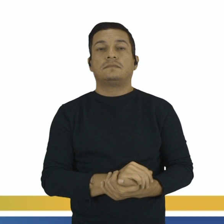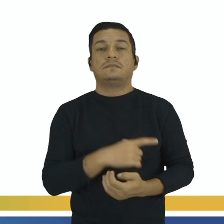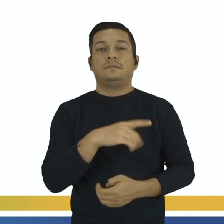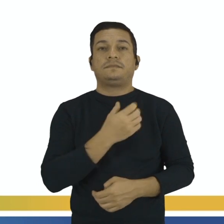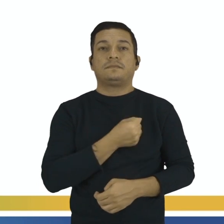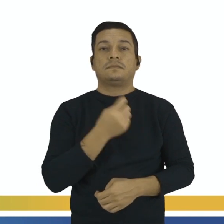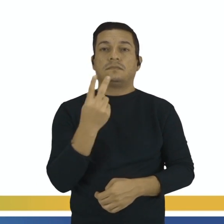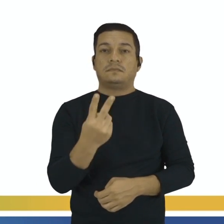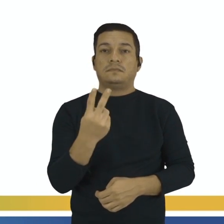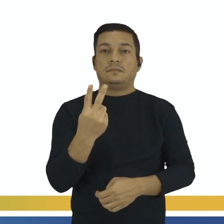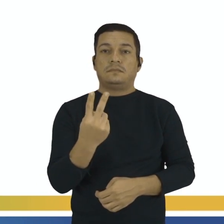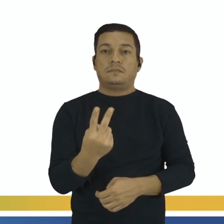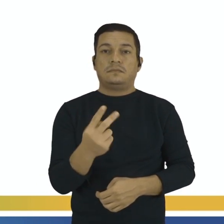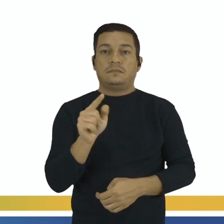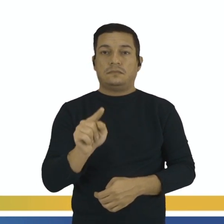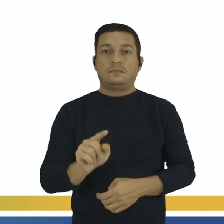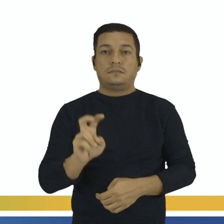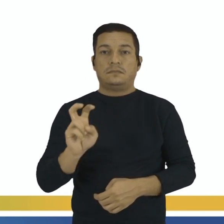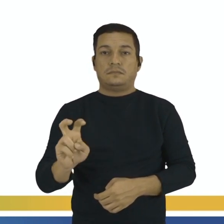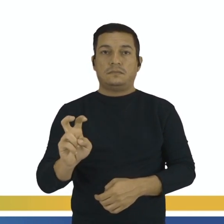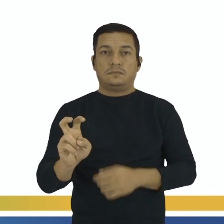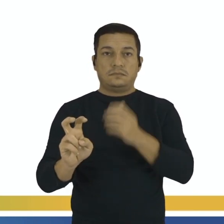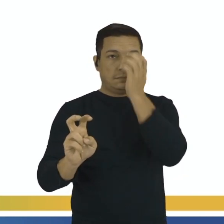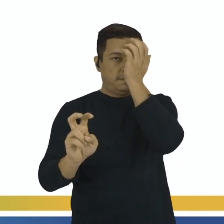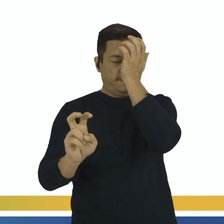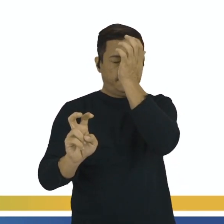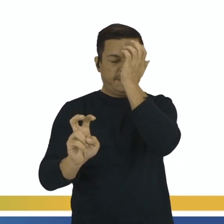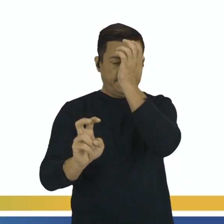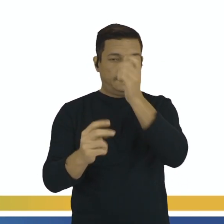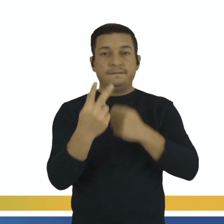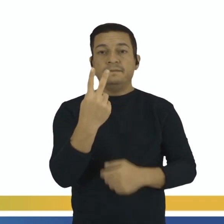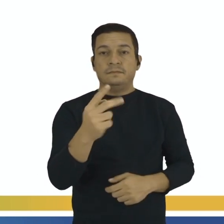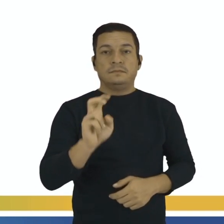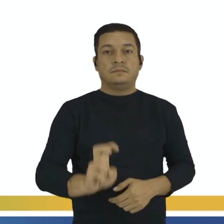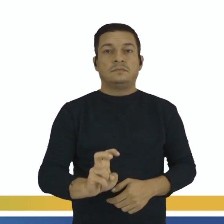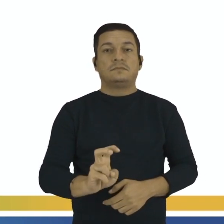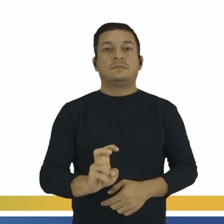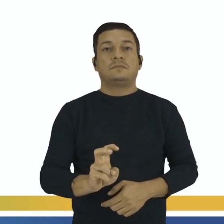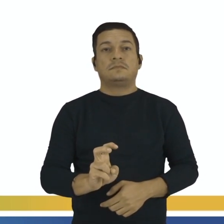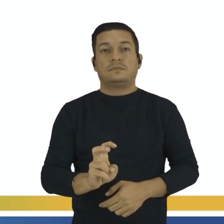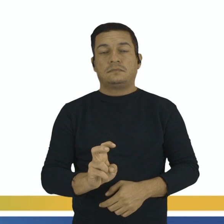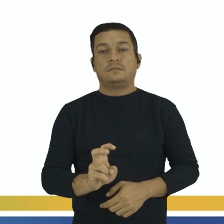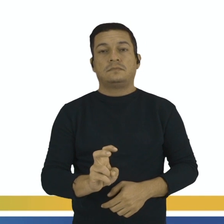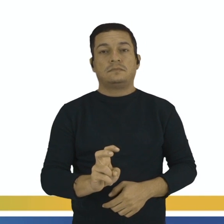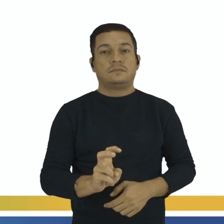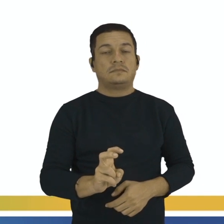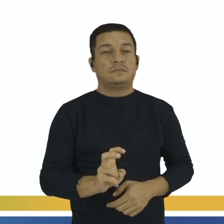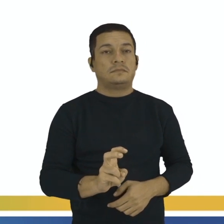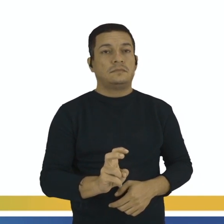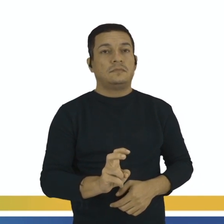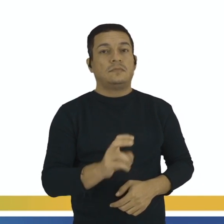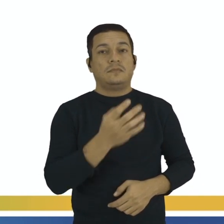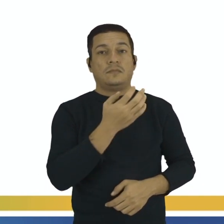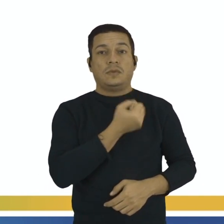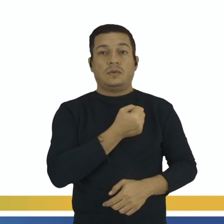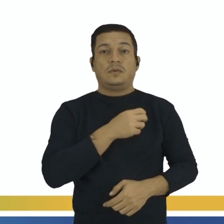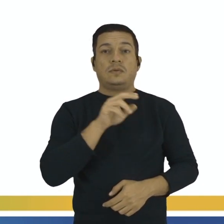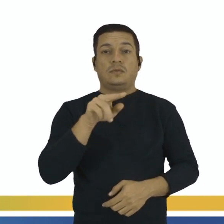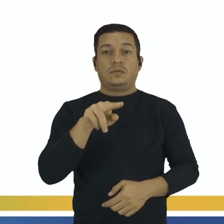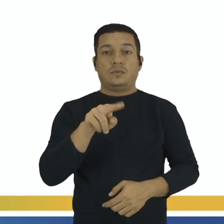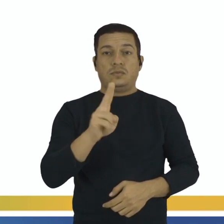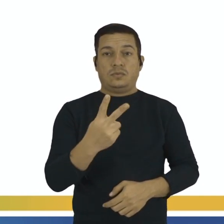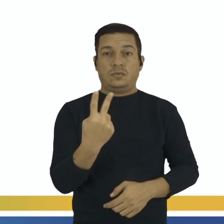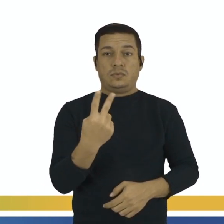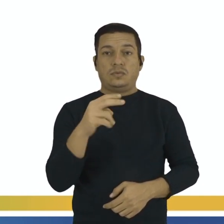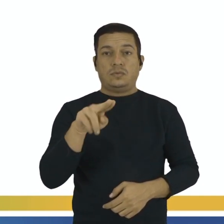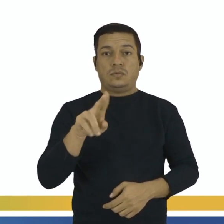número 2/5, onde o número 2 é o numerador e o número 5 é o denominador. Para encontrarmos o